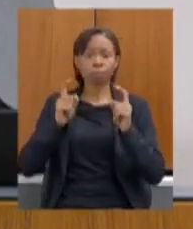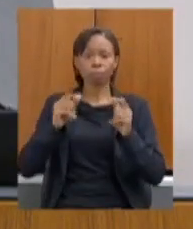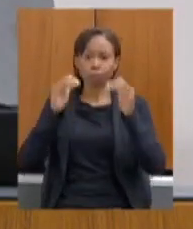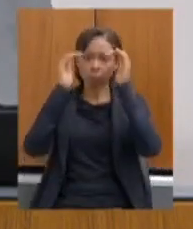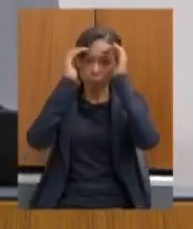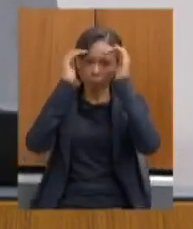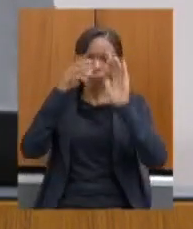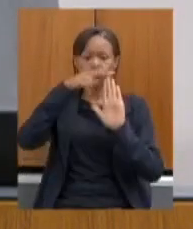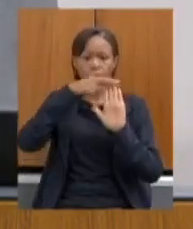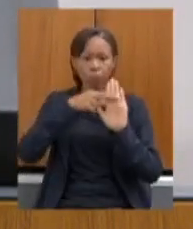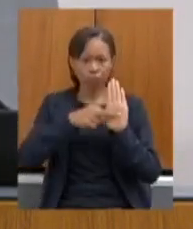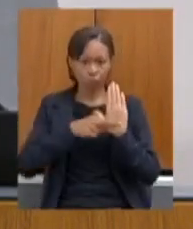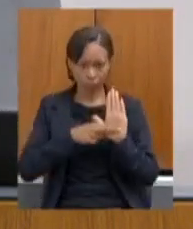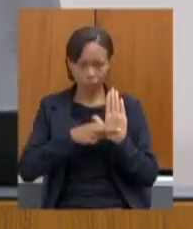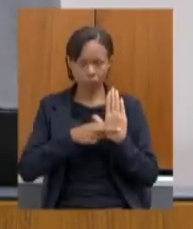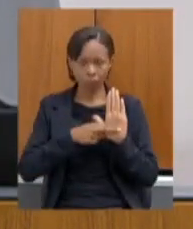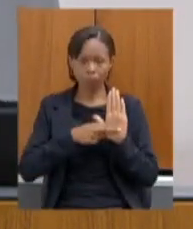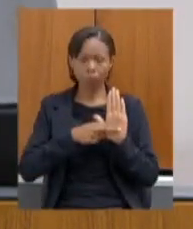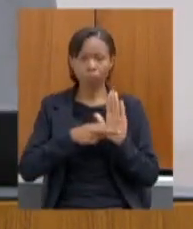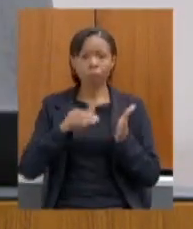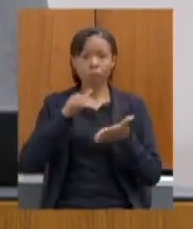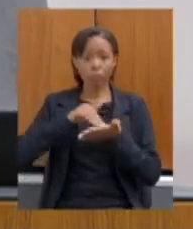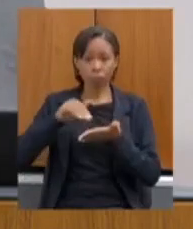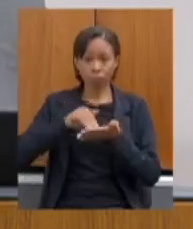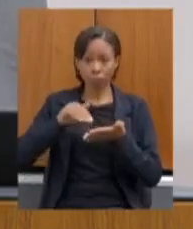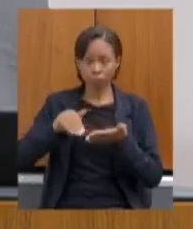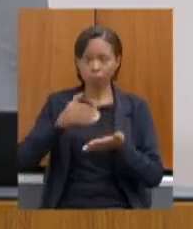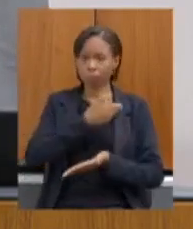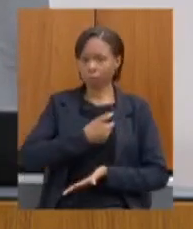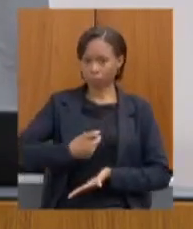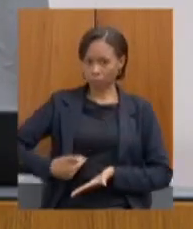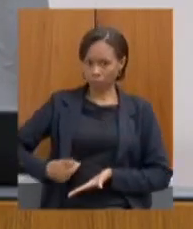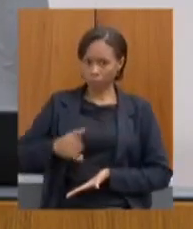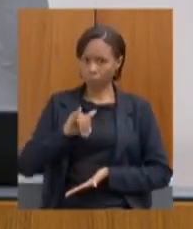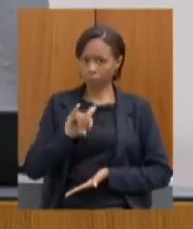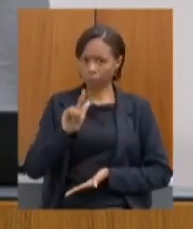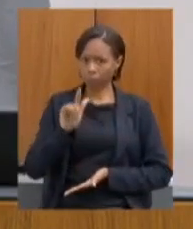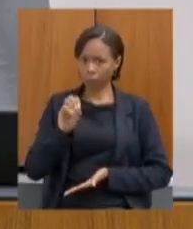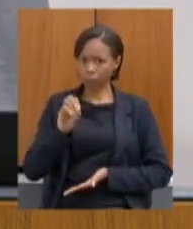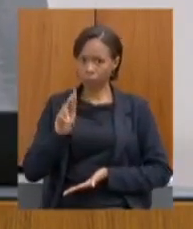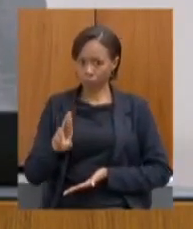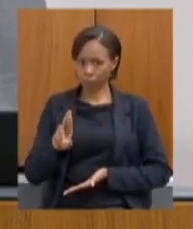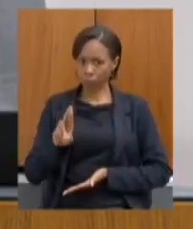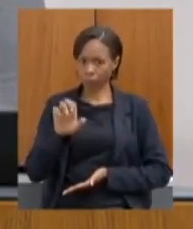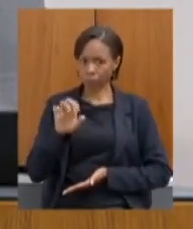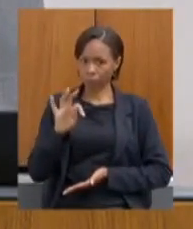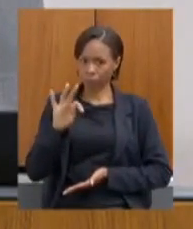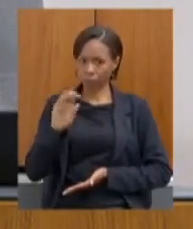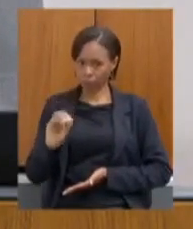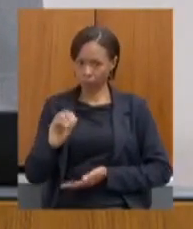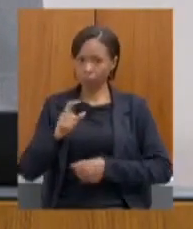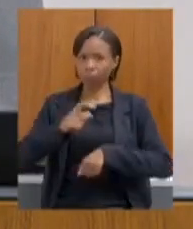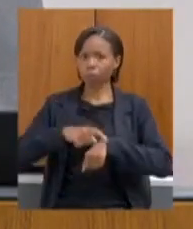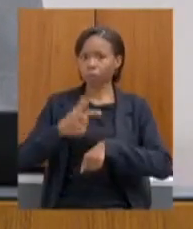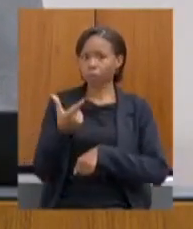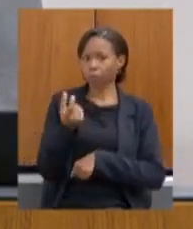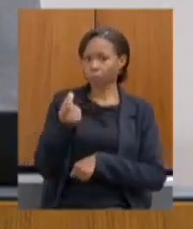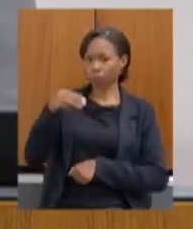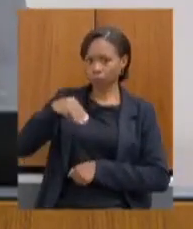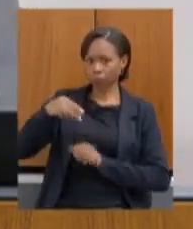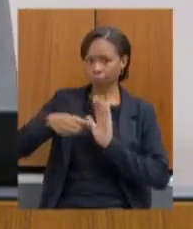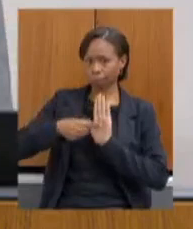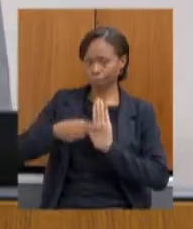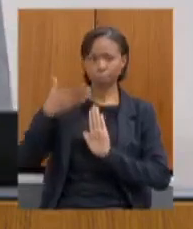seguintes normas e procedimentos. O secretário de Estado de Governo, excelentíssimo senhor Igor Mascarenha Zeto, disporá de até 20 minutos para sua